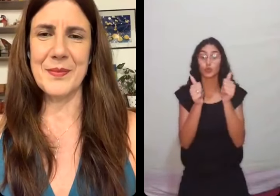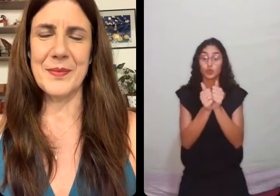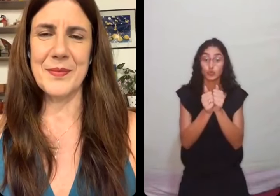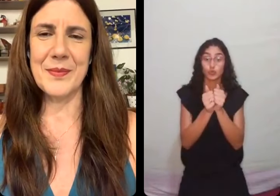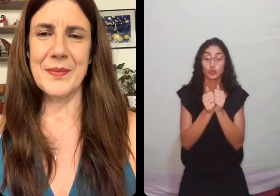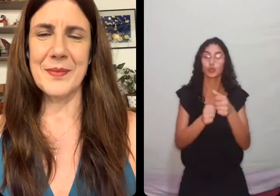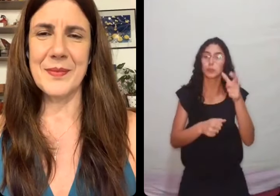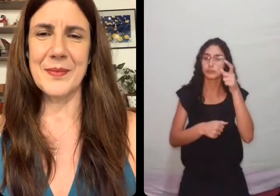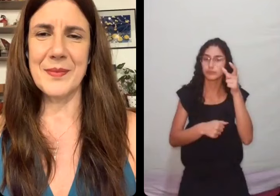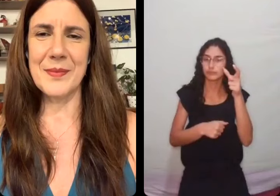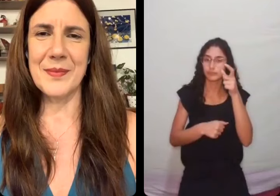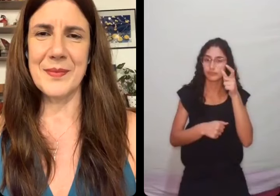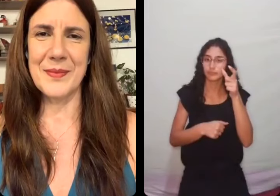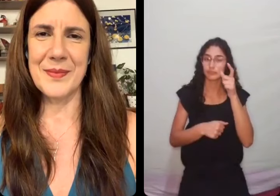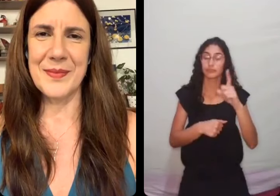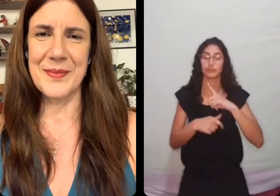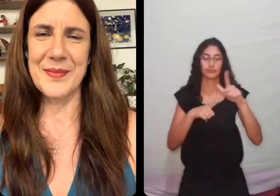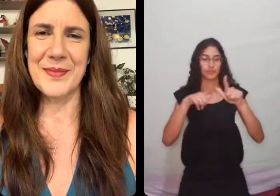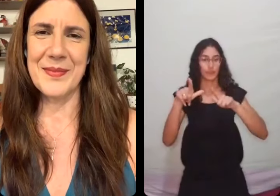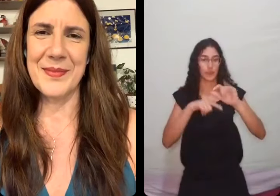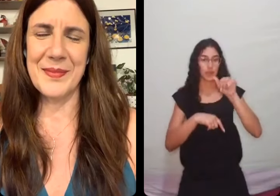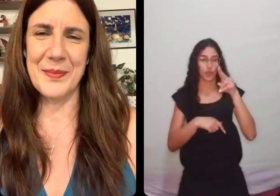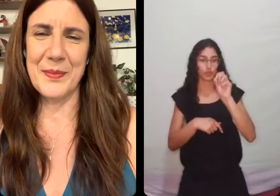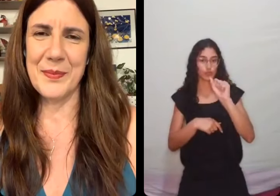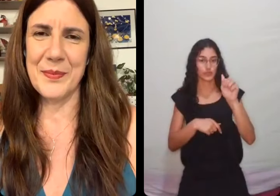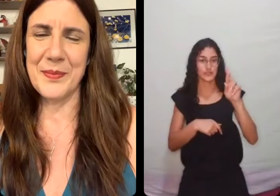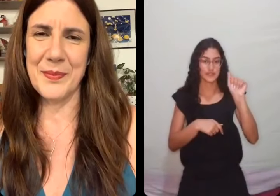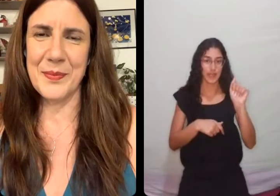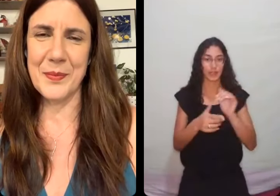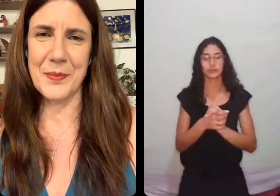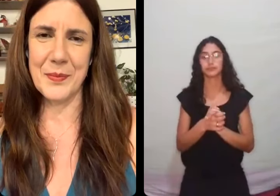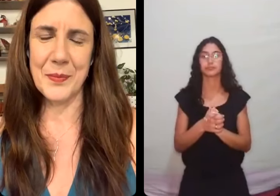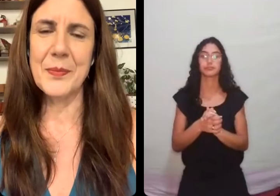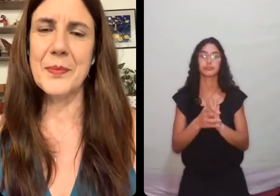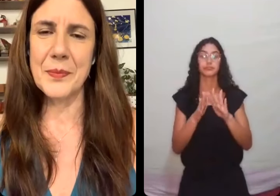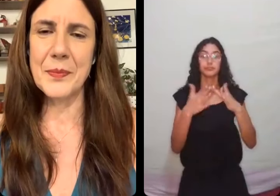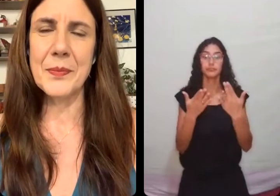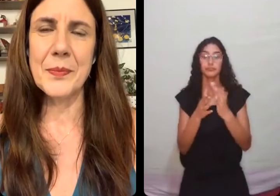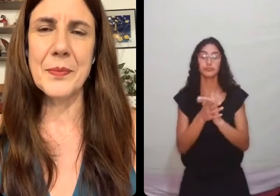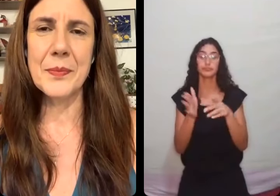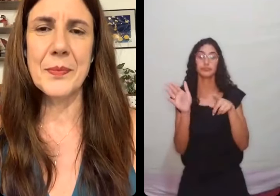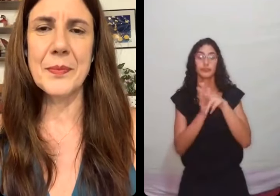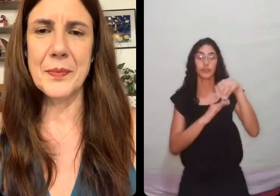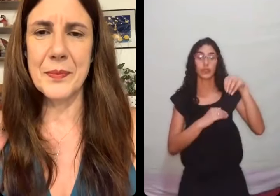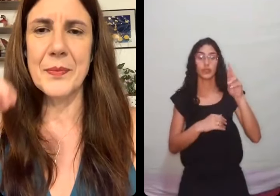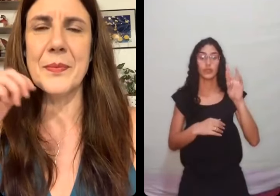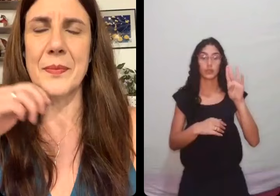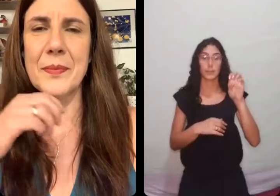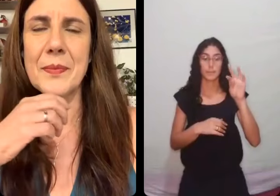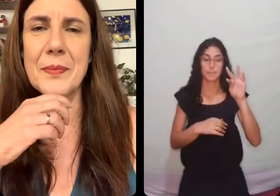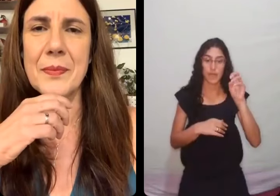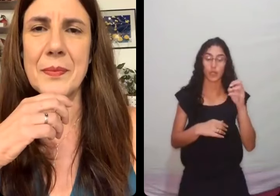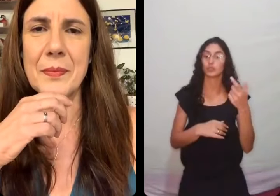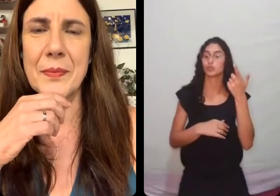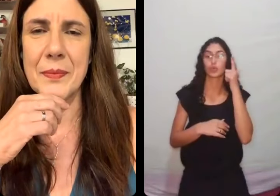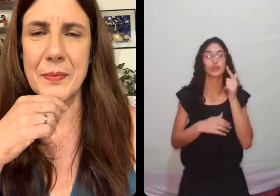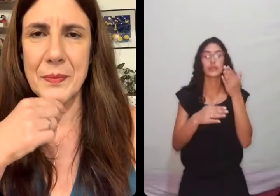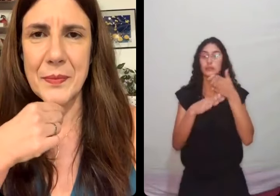o trabalho da Jussara. Jussara, estamos com uma questão. Norberto não está conseguindo solicitar e aceitar o meu